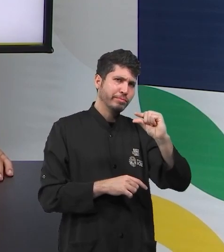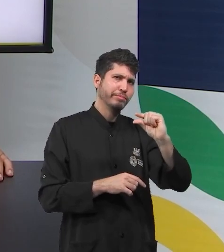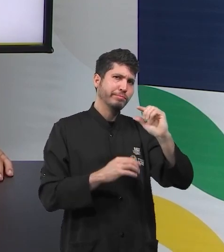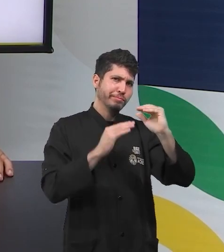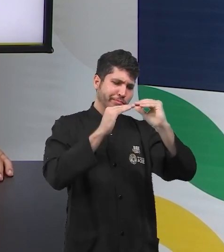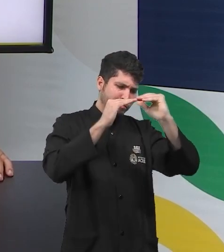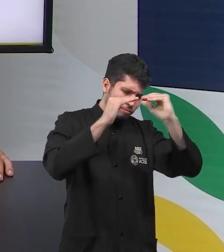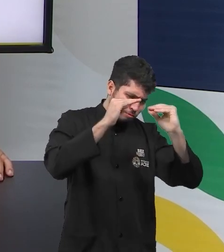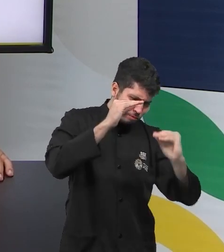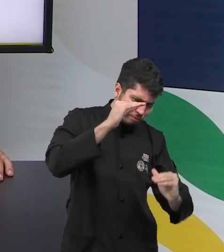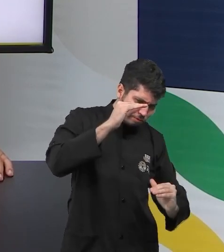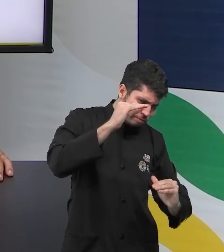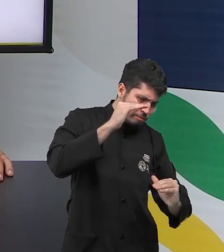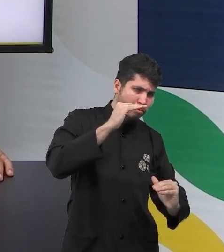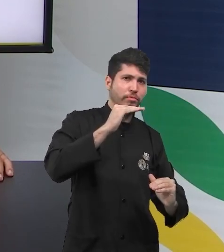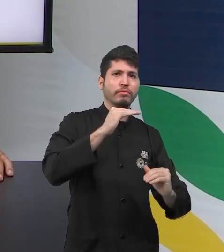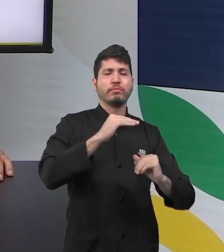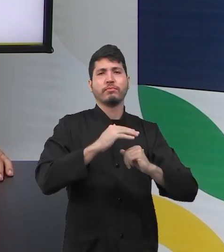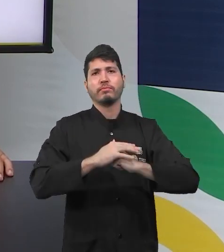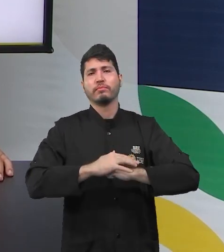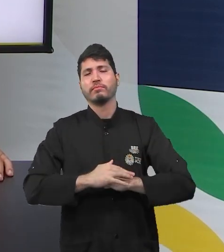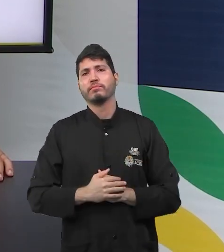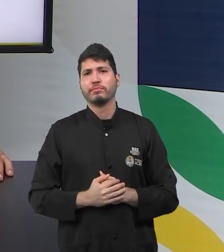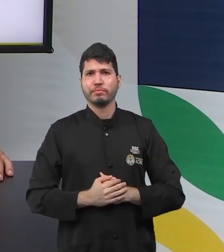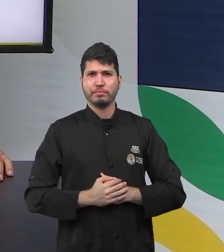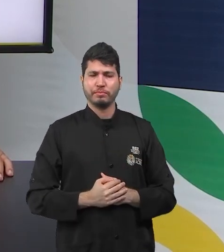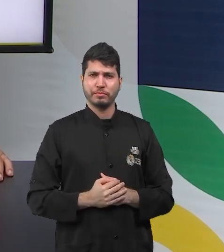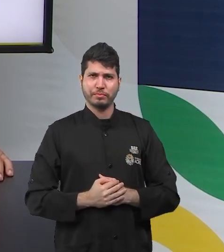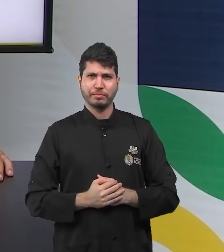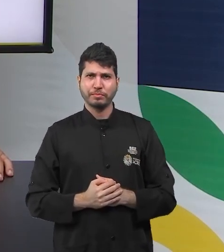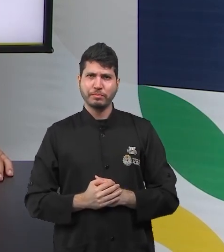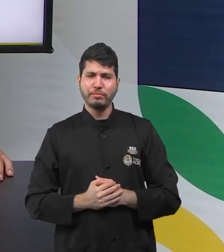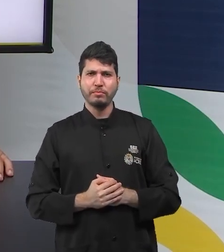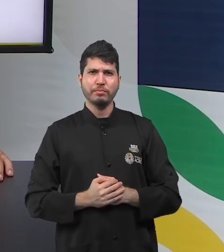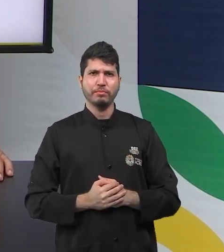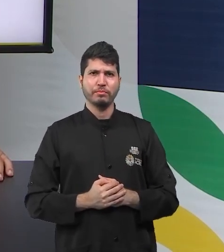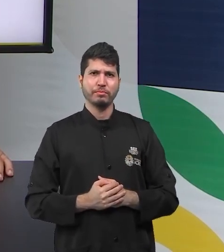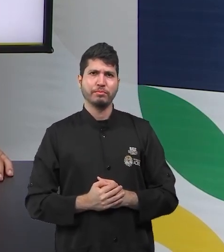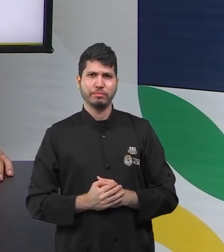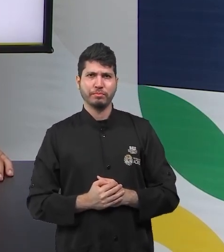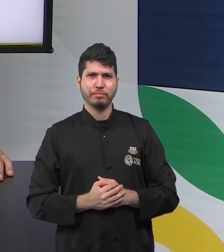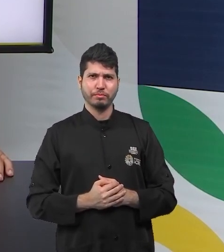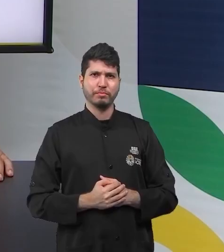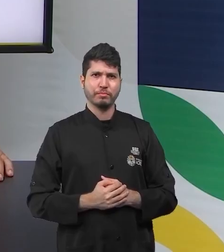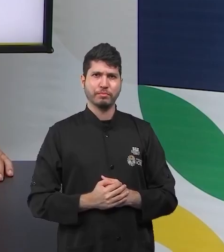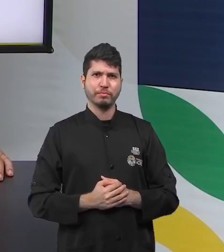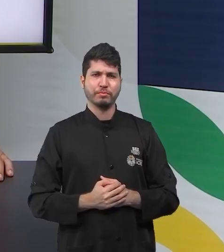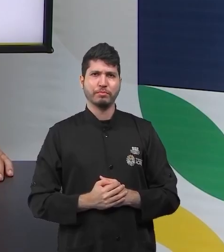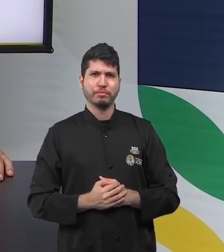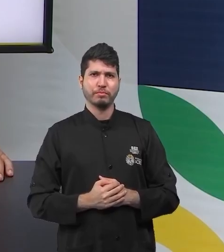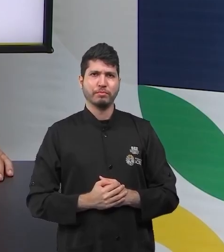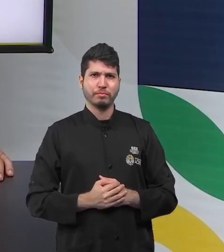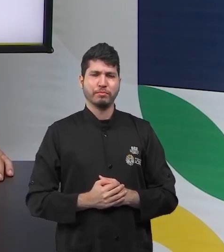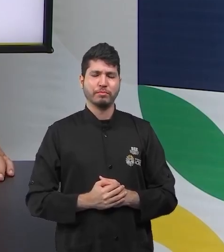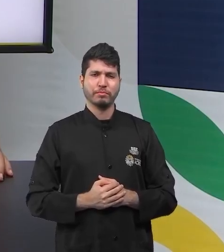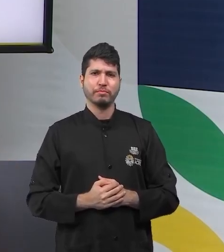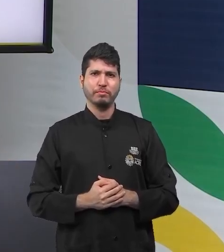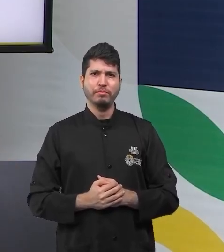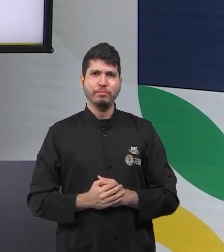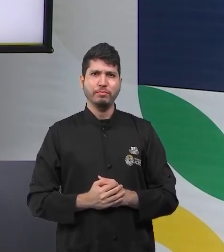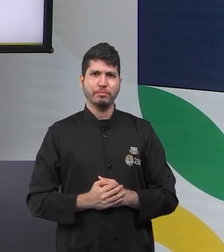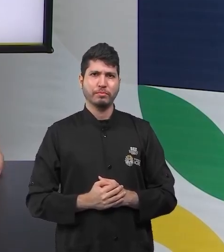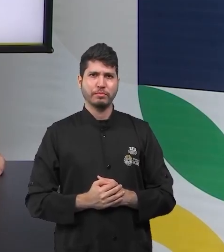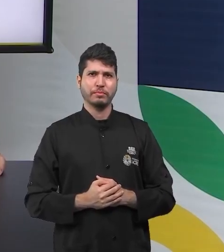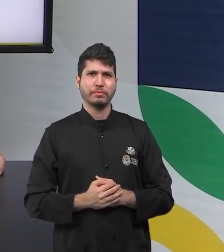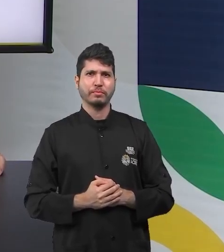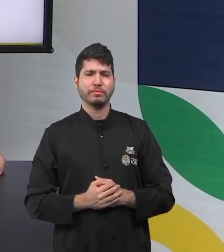que relaciona grandezas diretamente proporcionais, quilômetros e litros, que nós